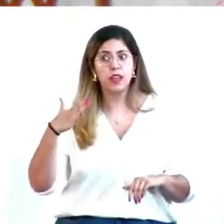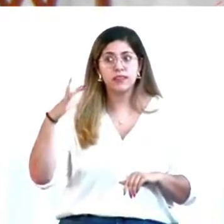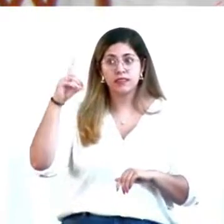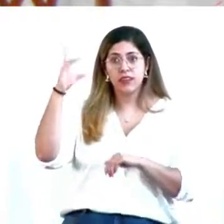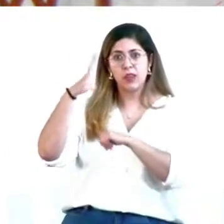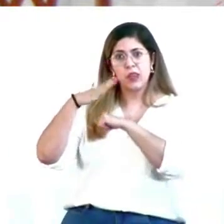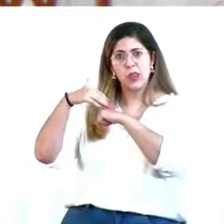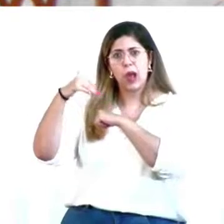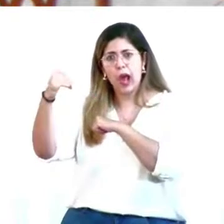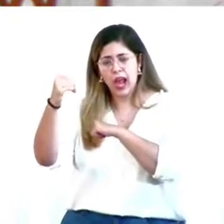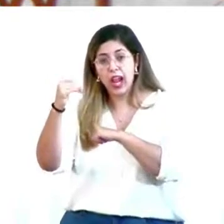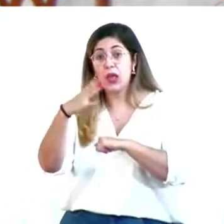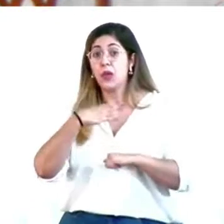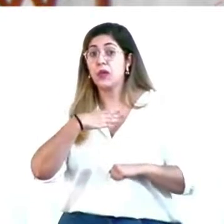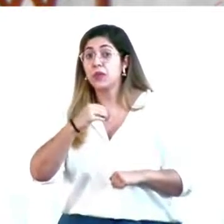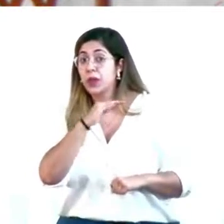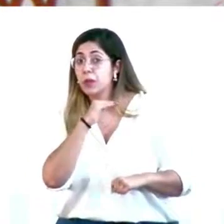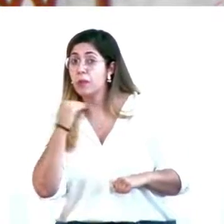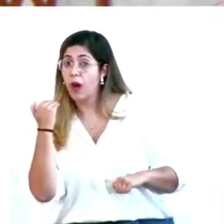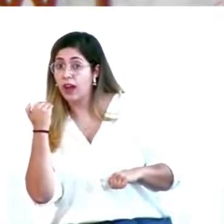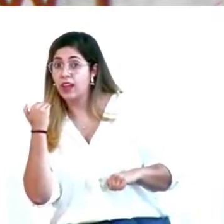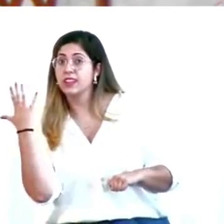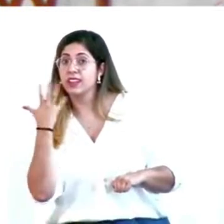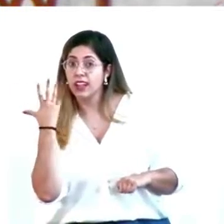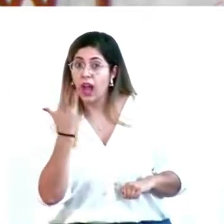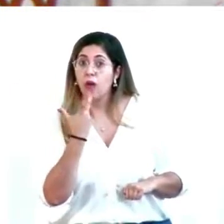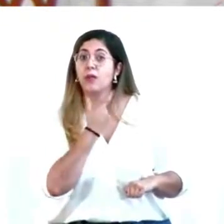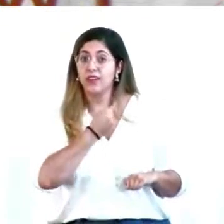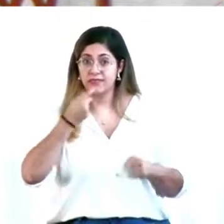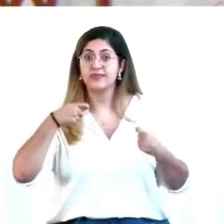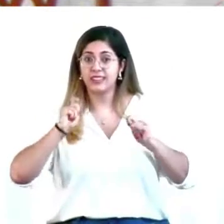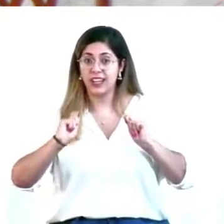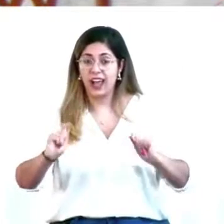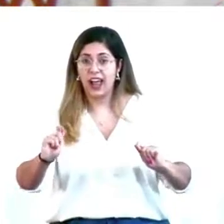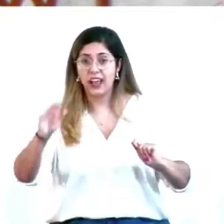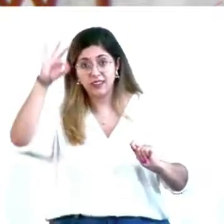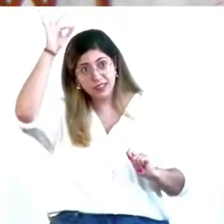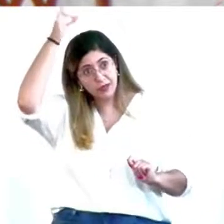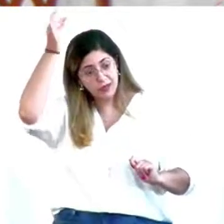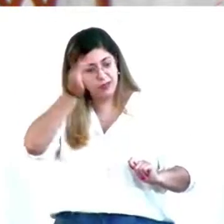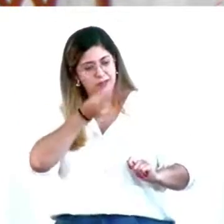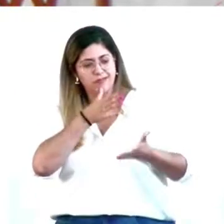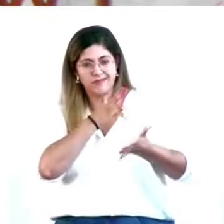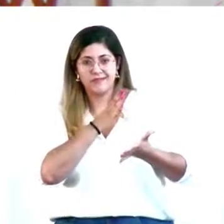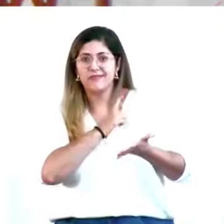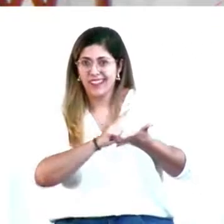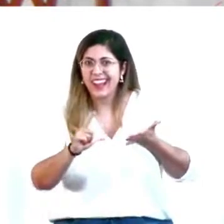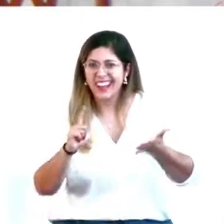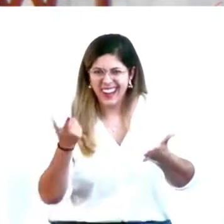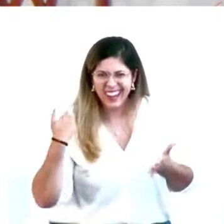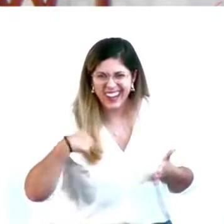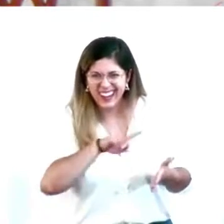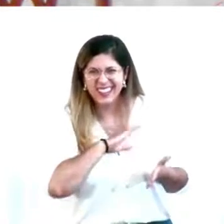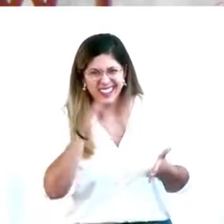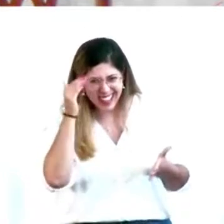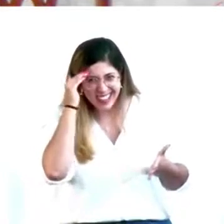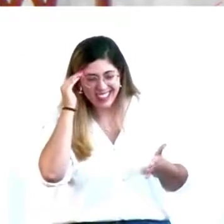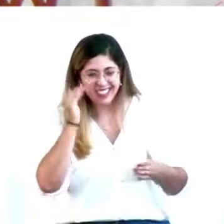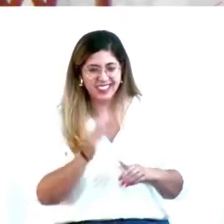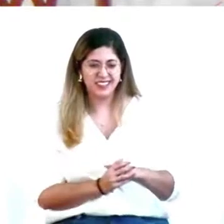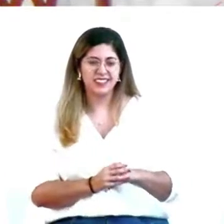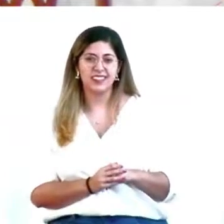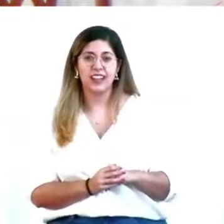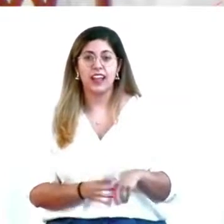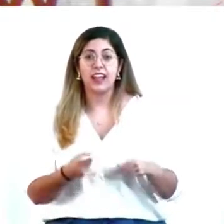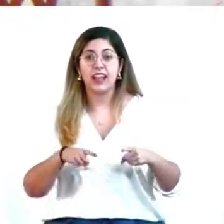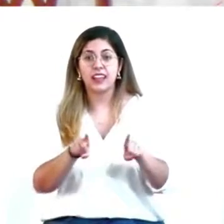Filho morre e salva, e o Espírito aplica toda essa realidade em nosso coração. E depois disso, ele passa a